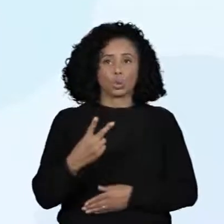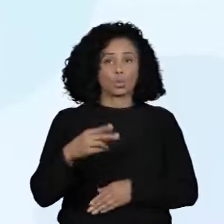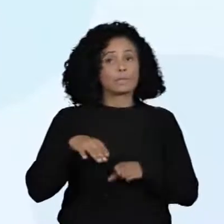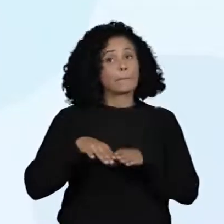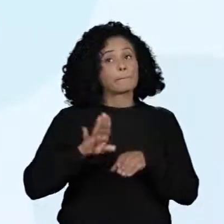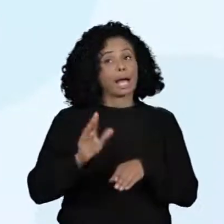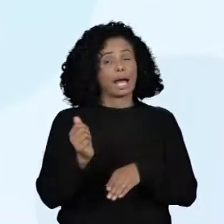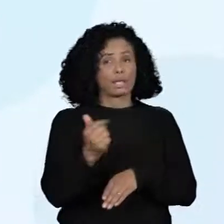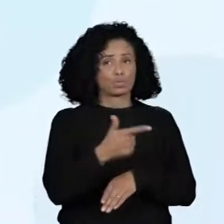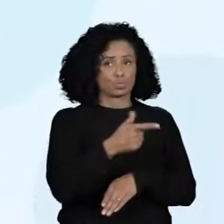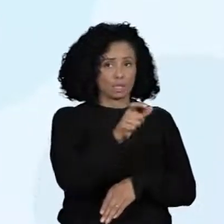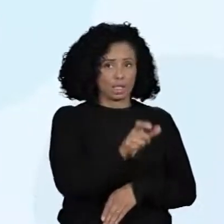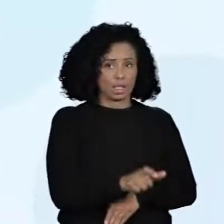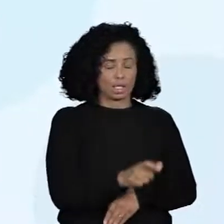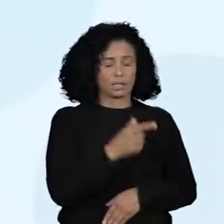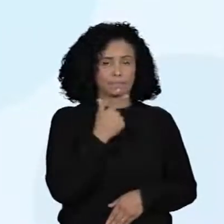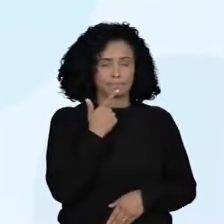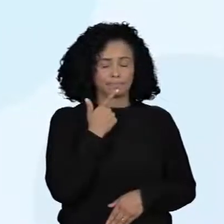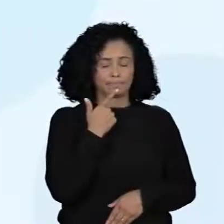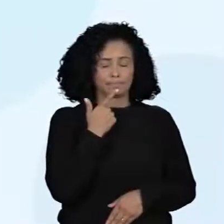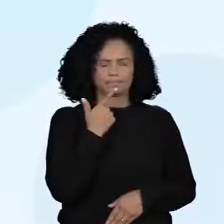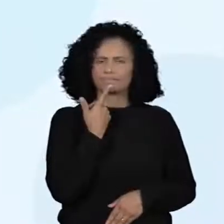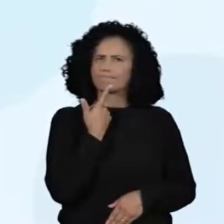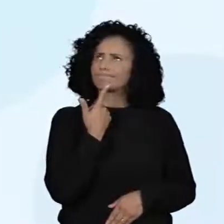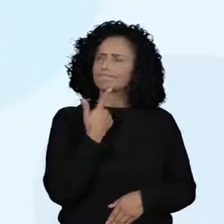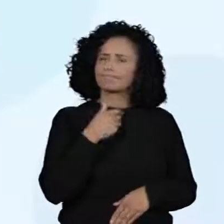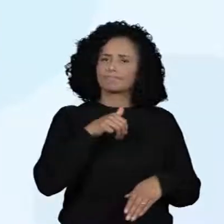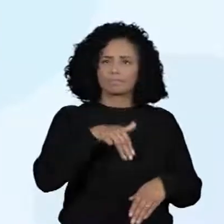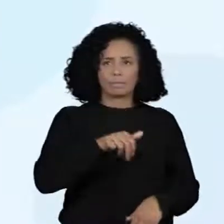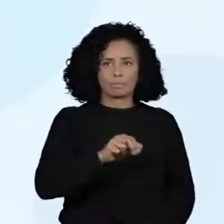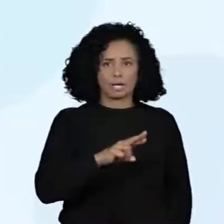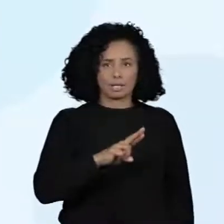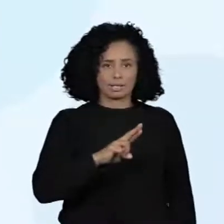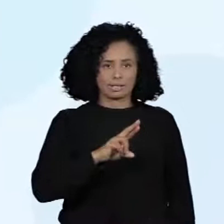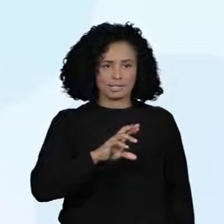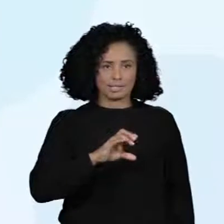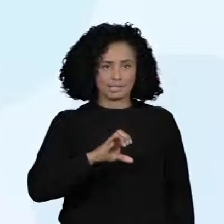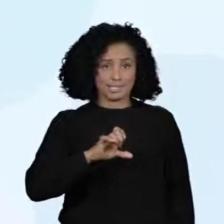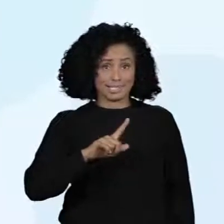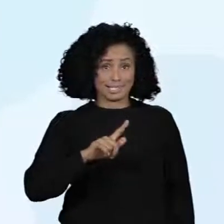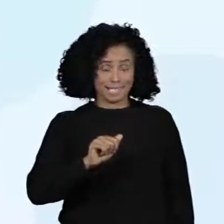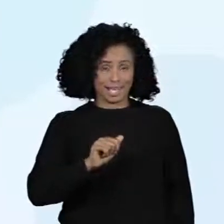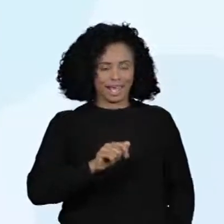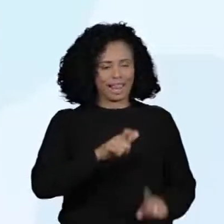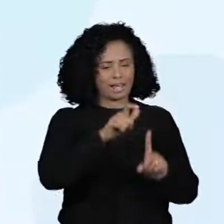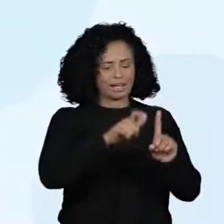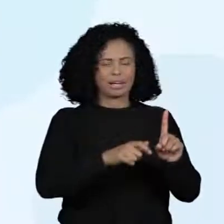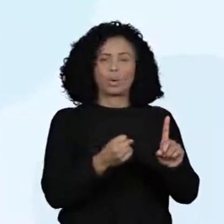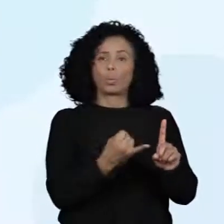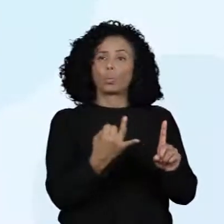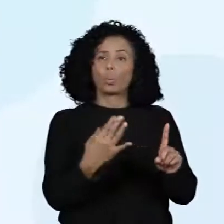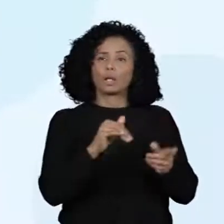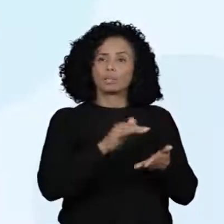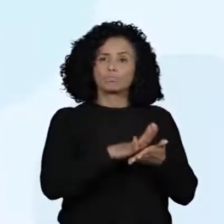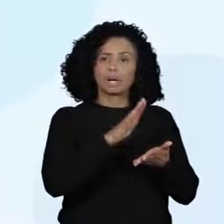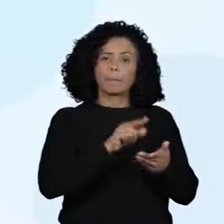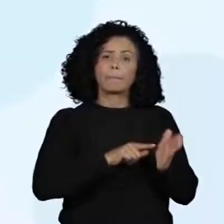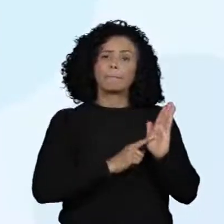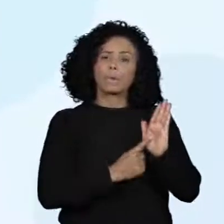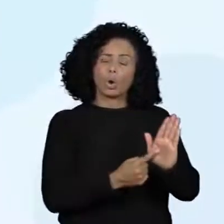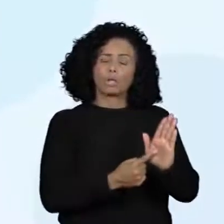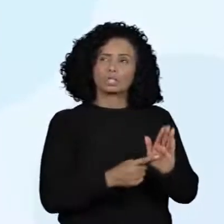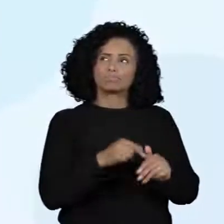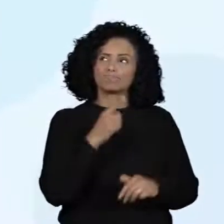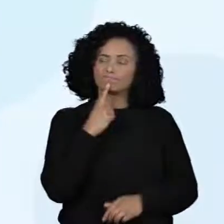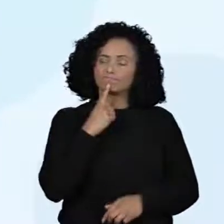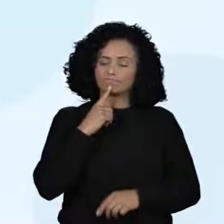vem falando da quantidade de figurinhas que a Marcela tem. E não vem falando da quantidade que o Lucas tem. É justamente isso que nós temos que